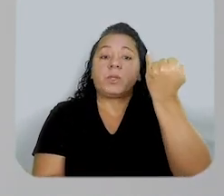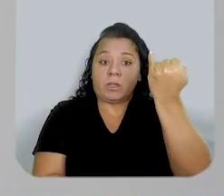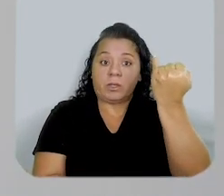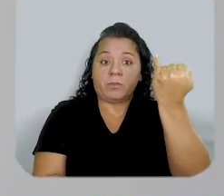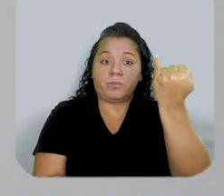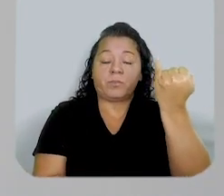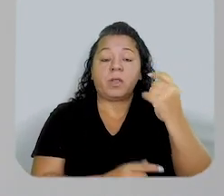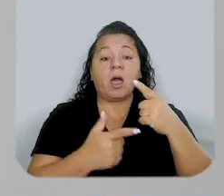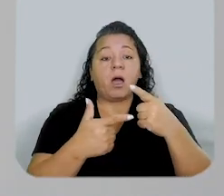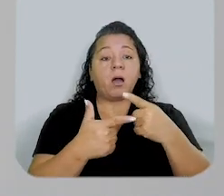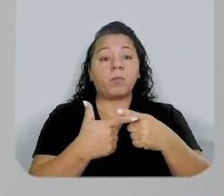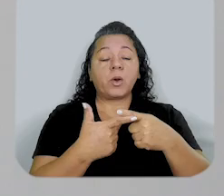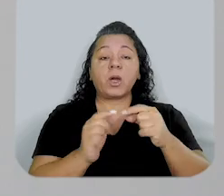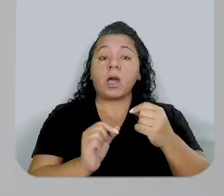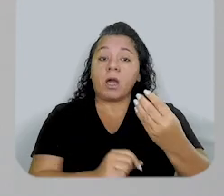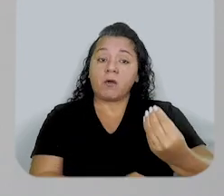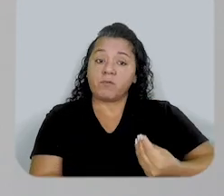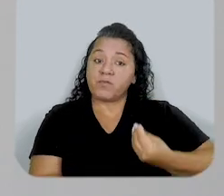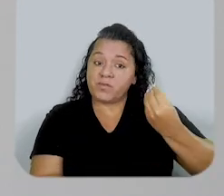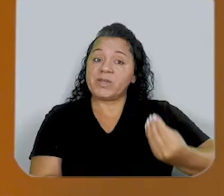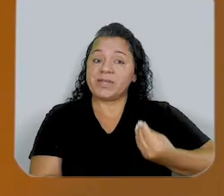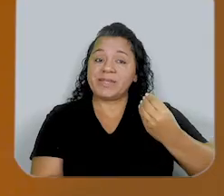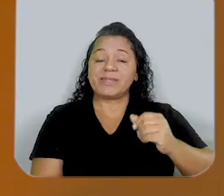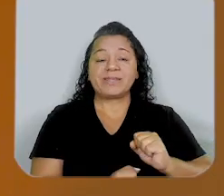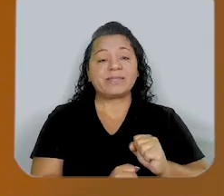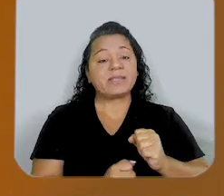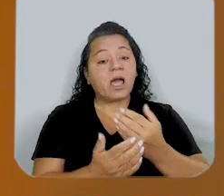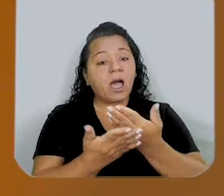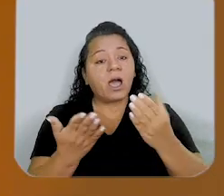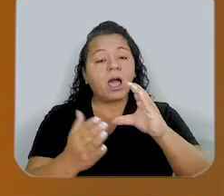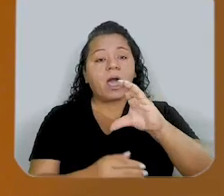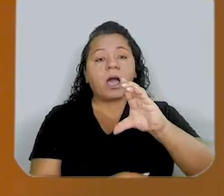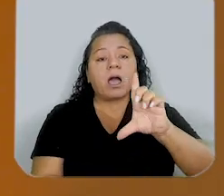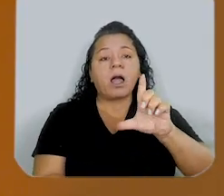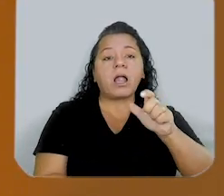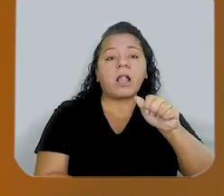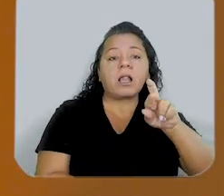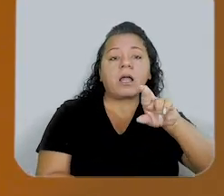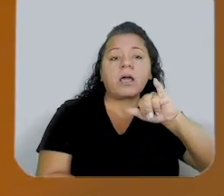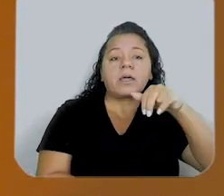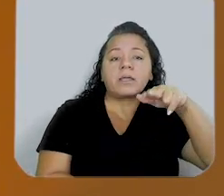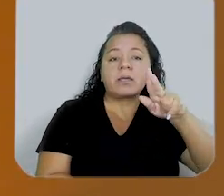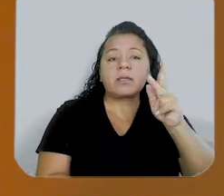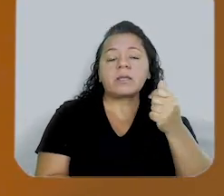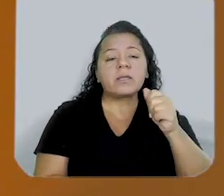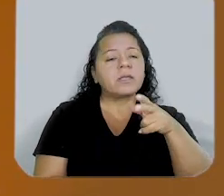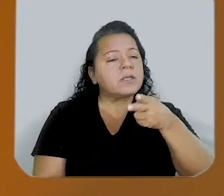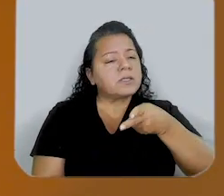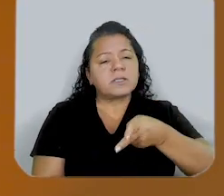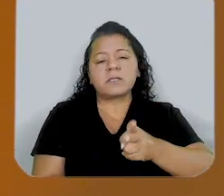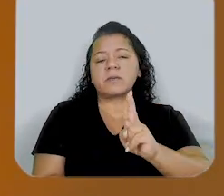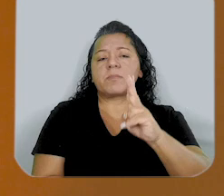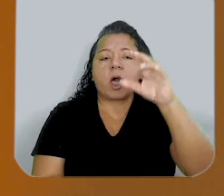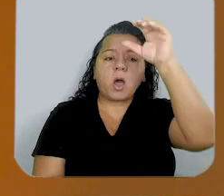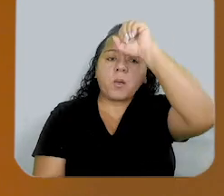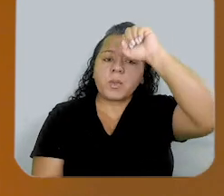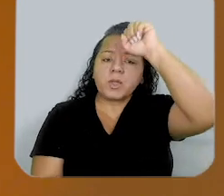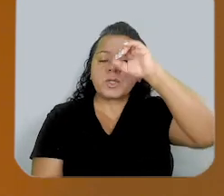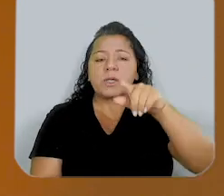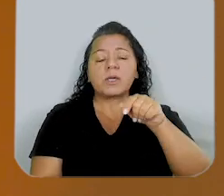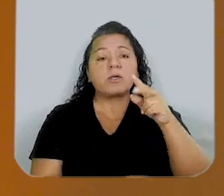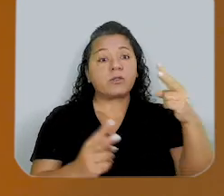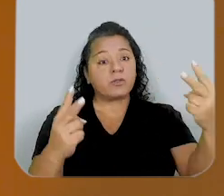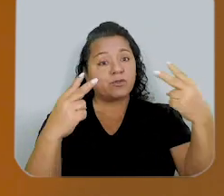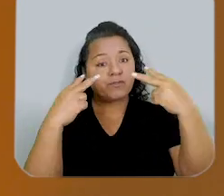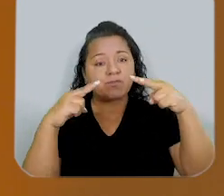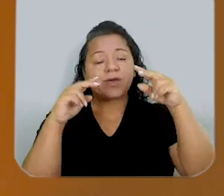importante porque é vida. Clarinda, sempre um aprendizado te ouvir, deixar o meu